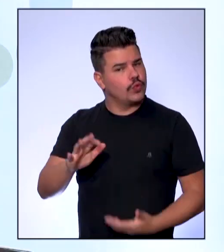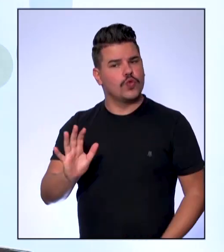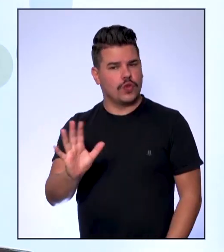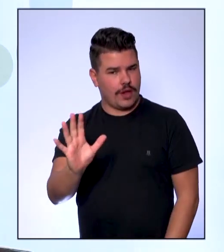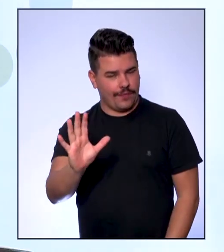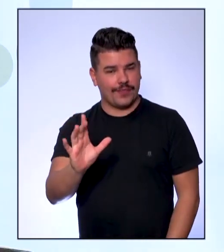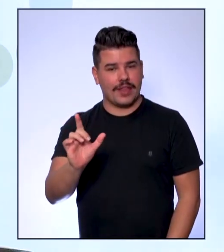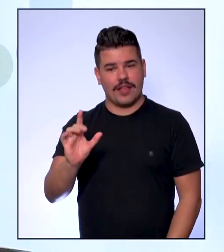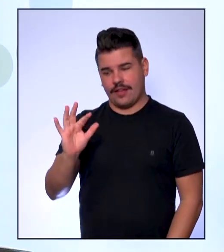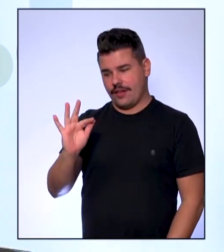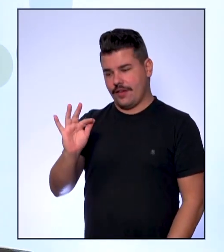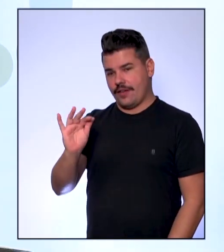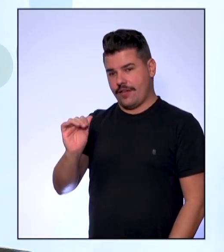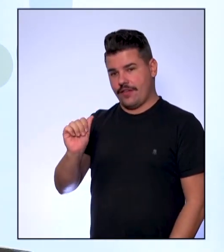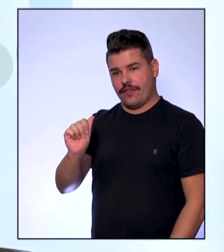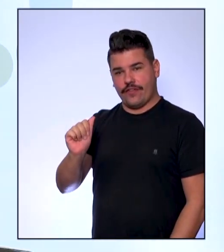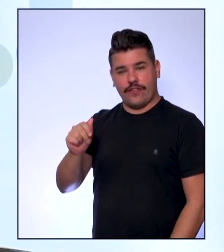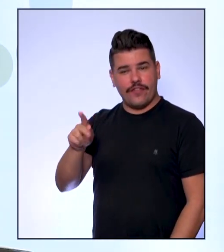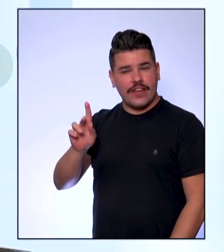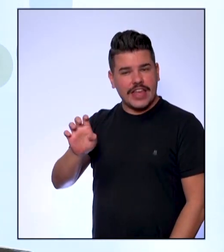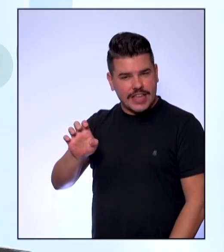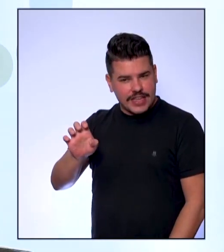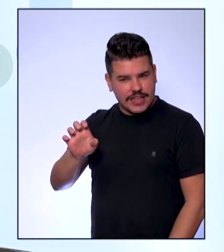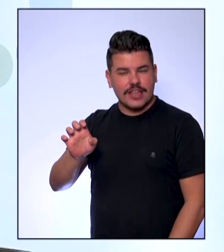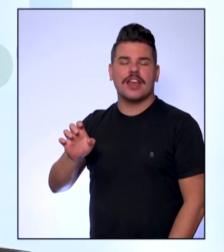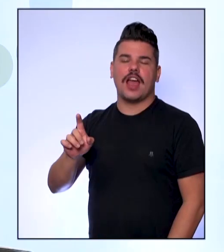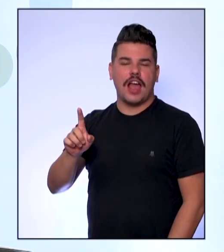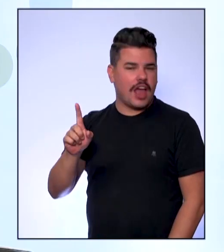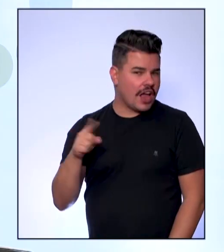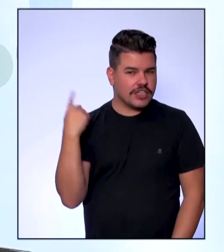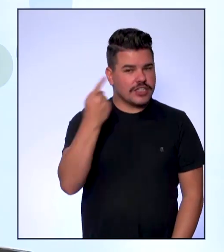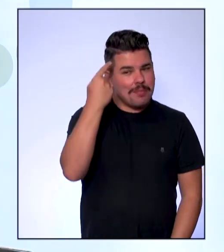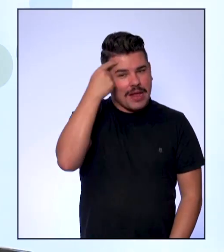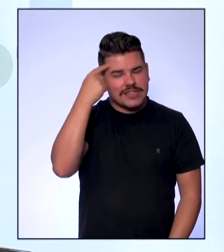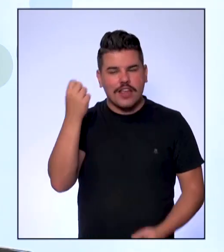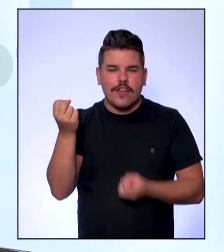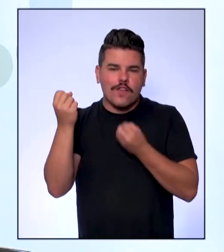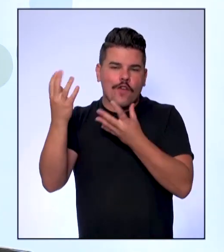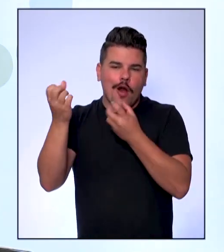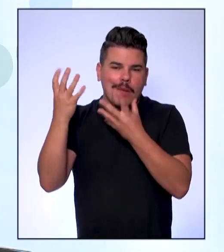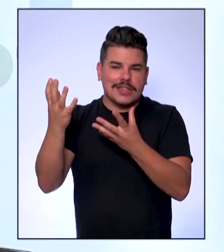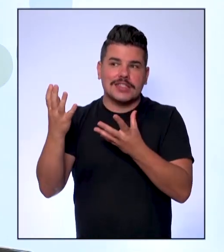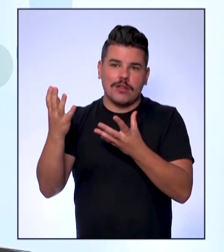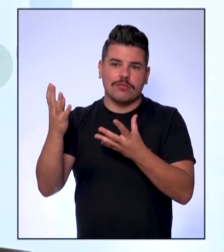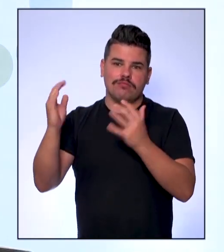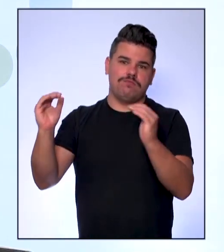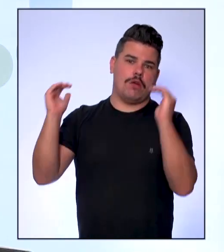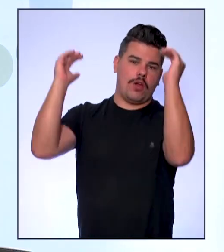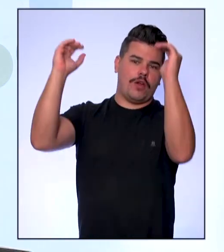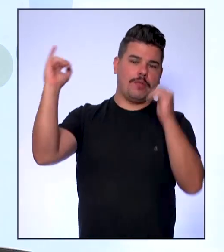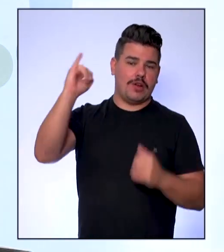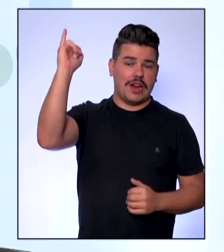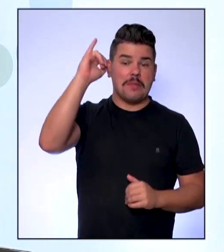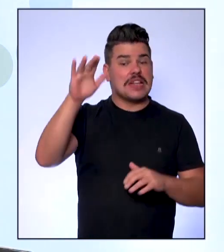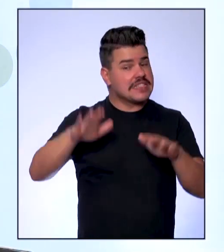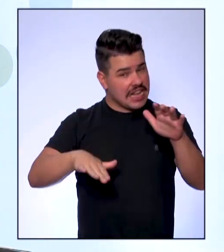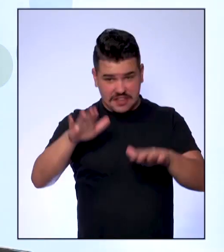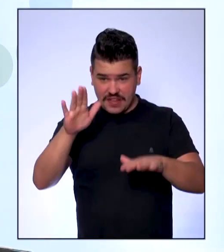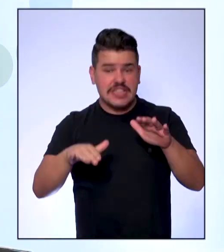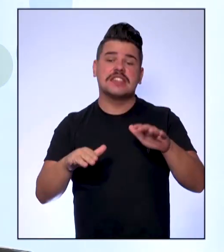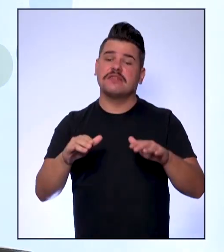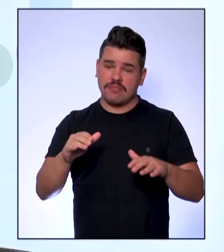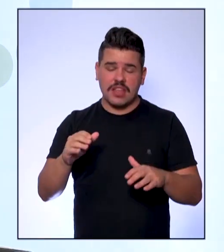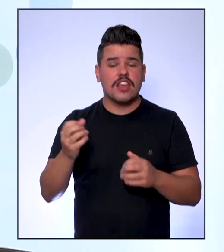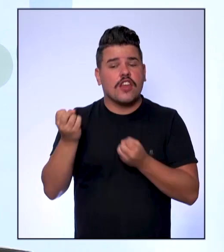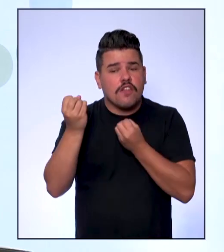vai atrelar a notícias maiores, notícias grandes. Mas a gente também pode trazer isso para o micro. Como, por exemplo, quando alguém